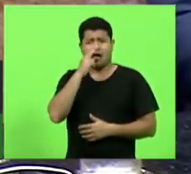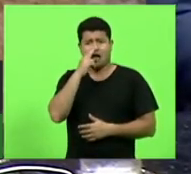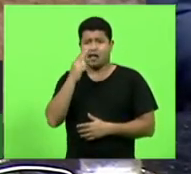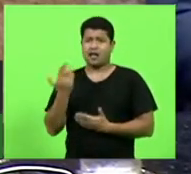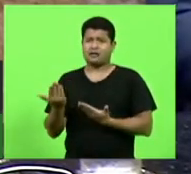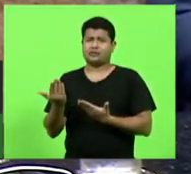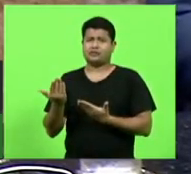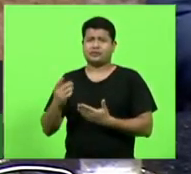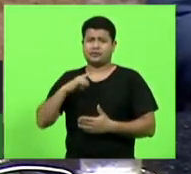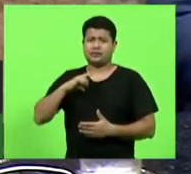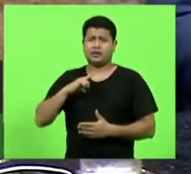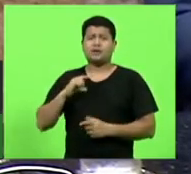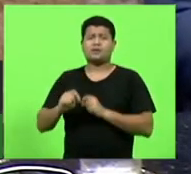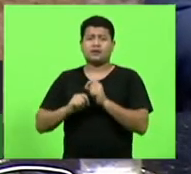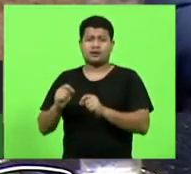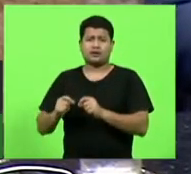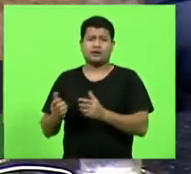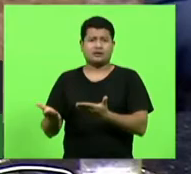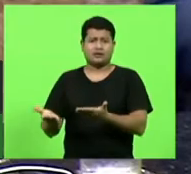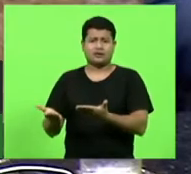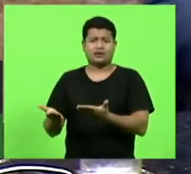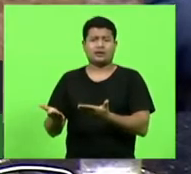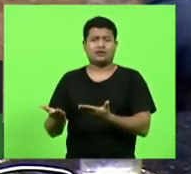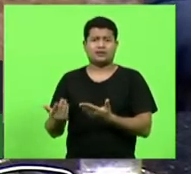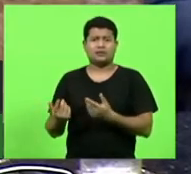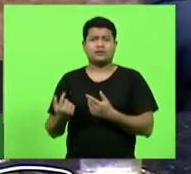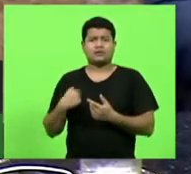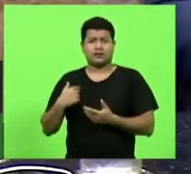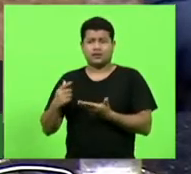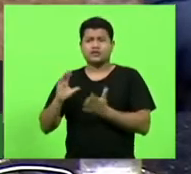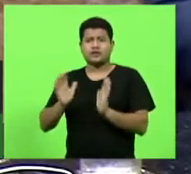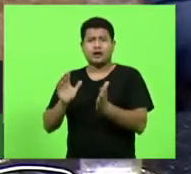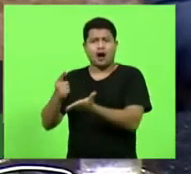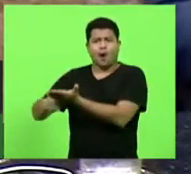possível ser contra uma investigação.